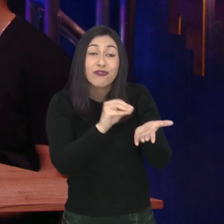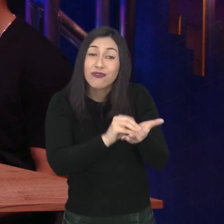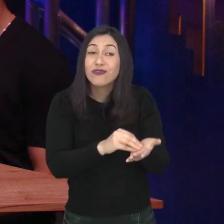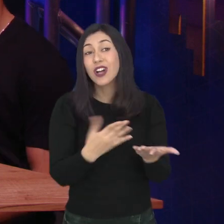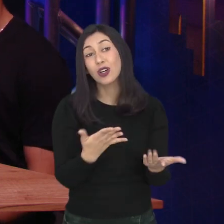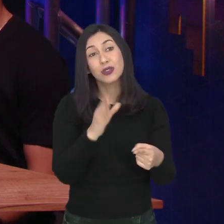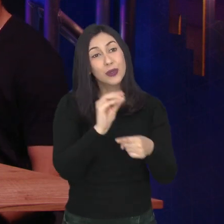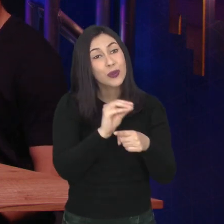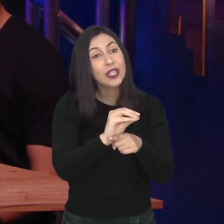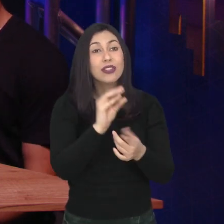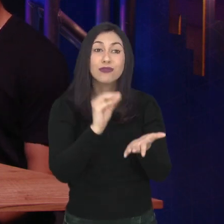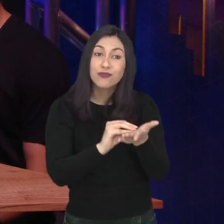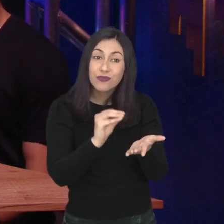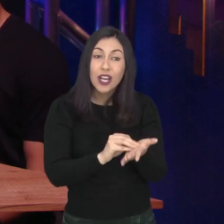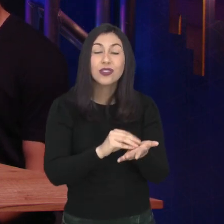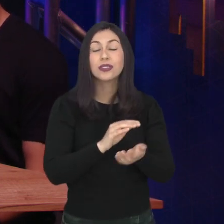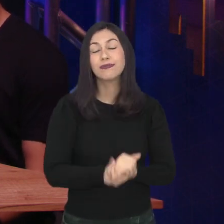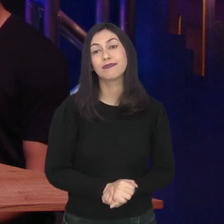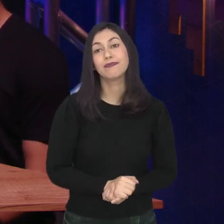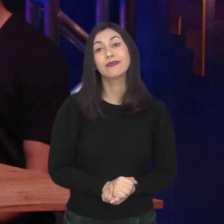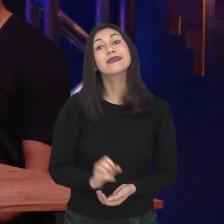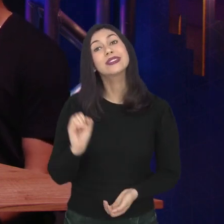tem pai, né? Mas